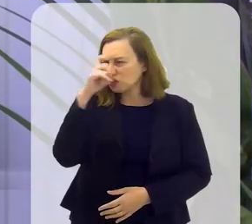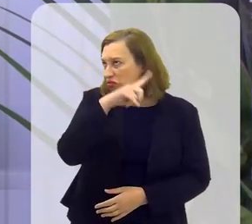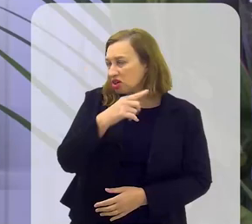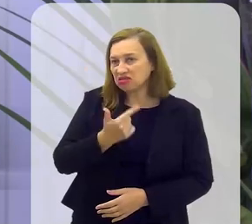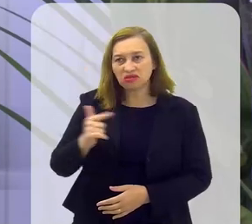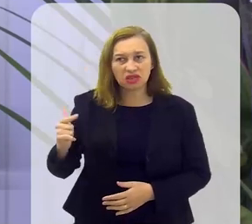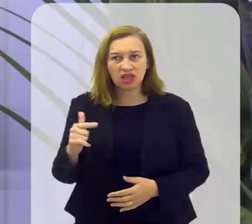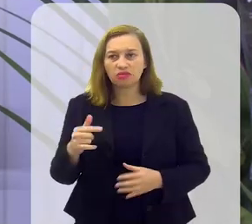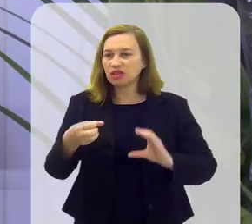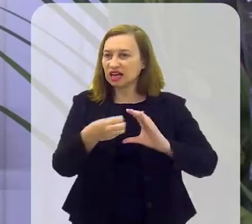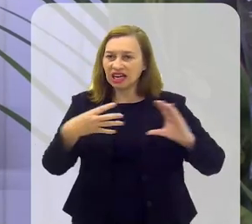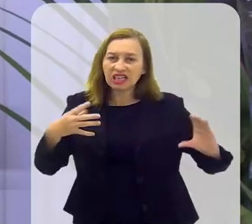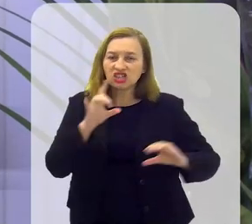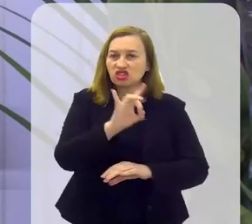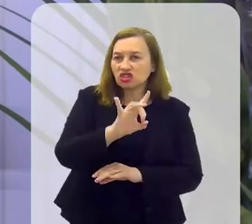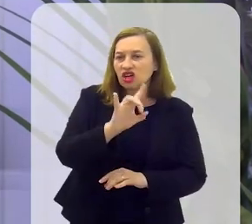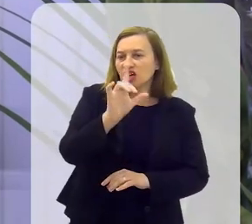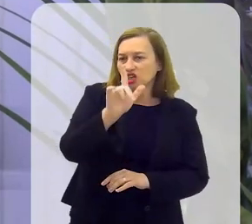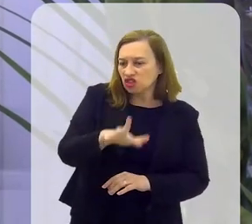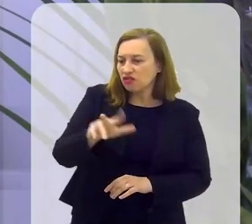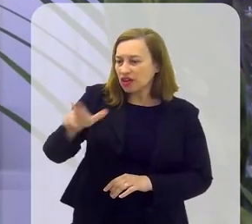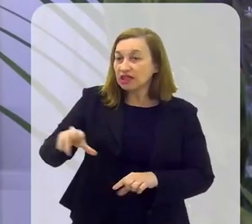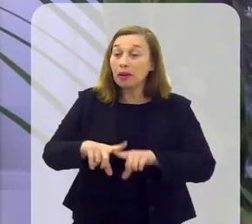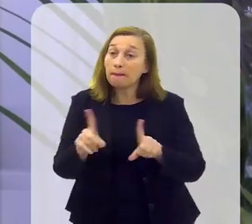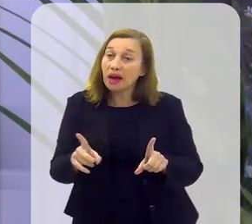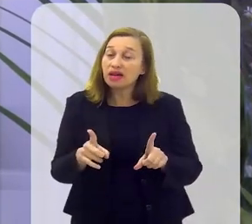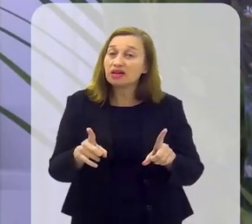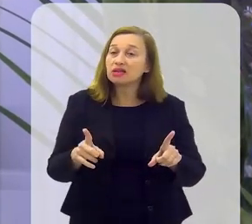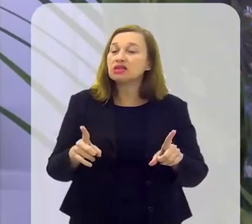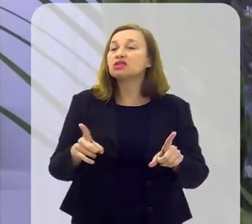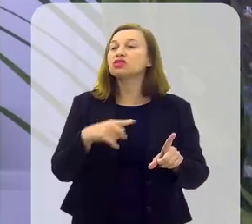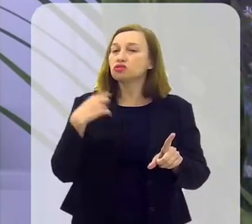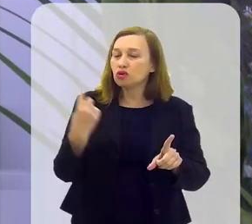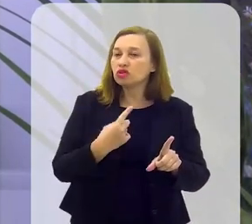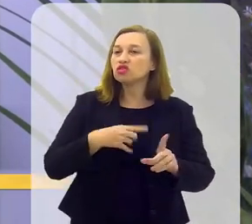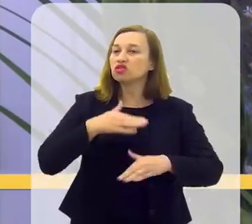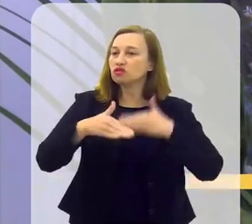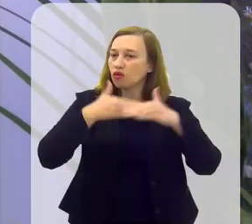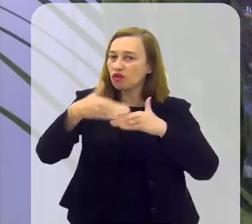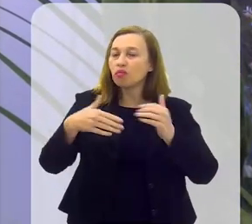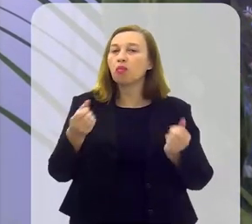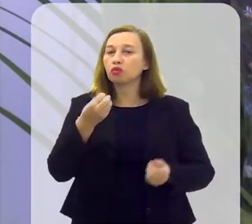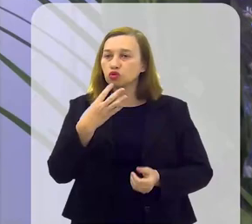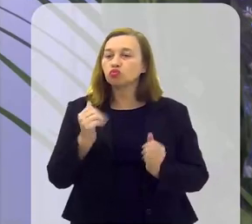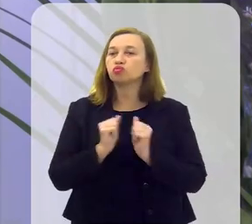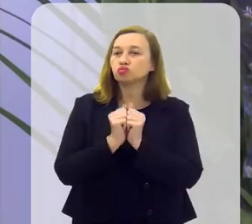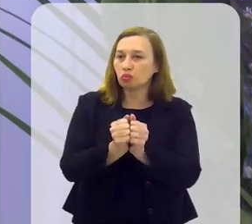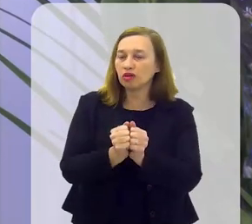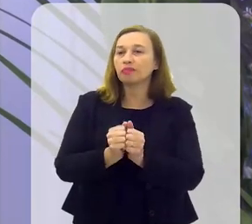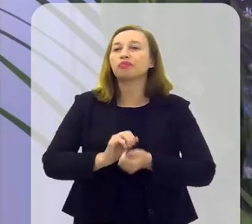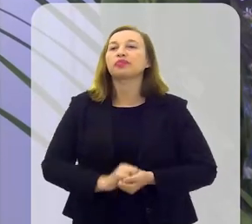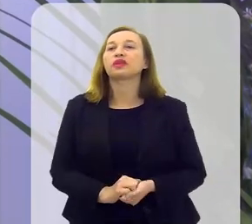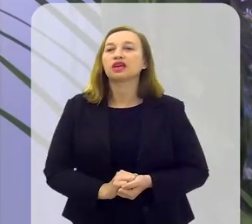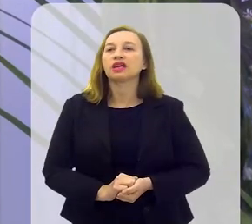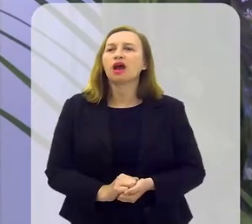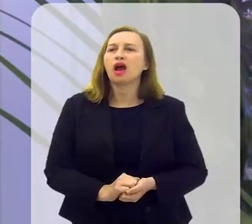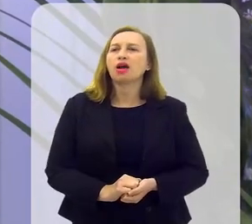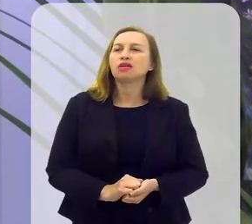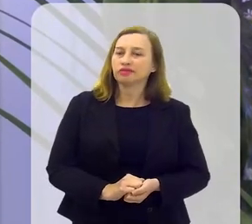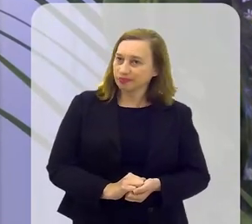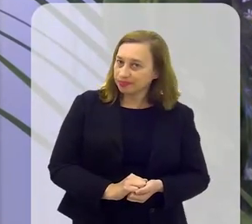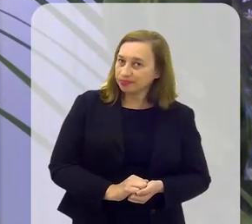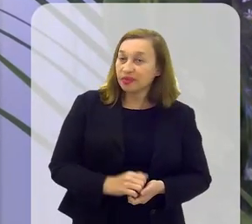de lidar um com outro graças a Deus somos pessoas bem maduras né sabemos que dá muito bem porém pessoas